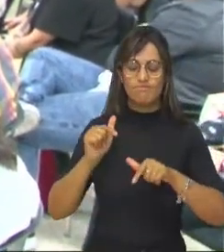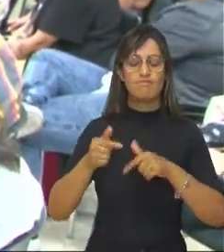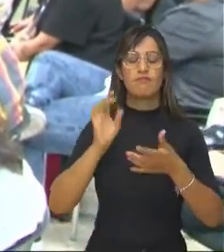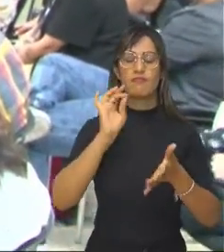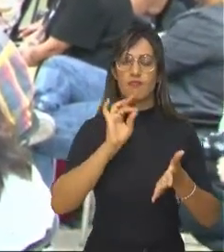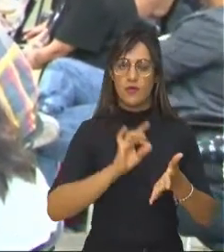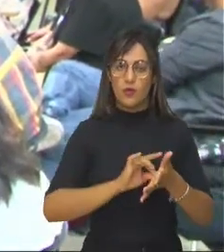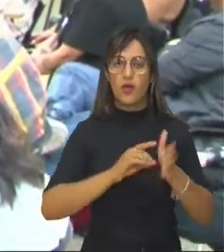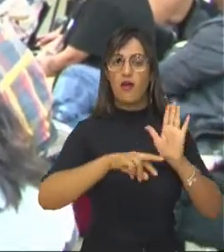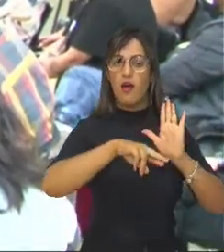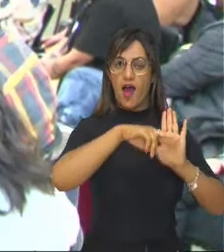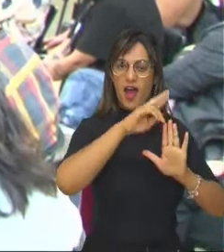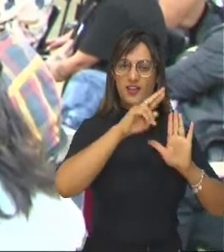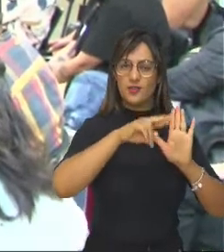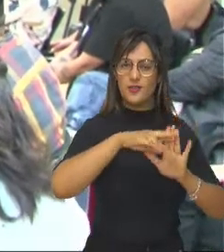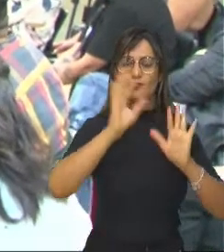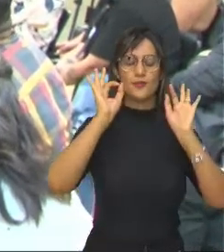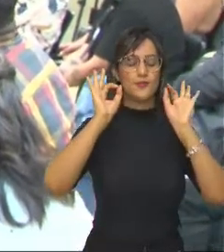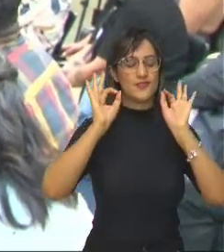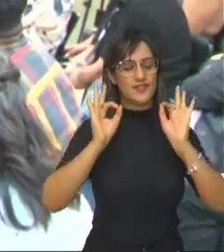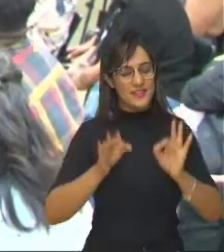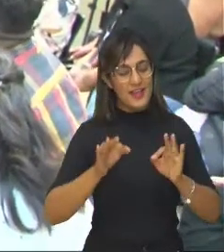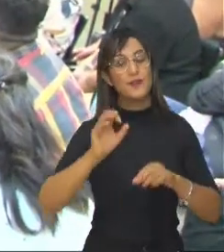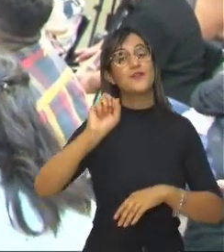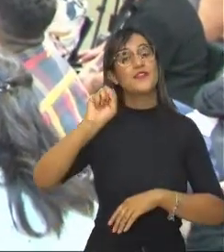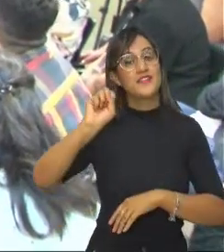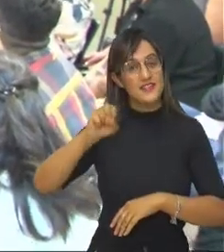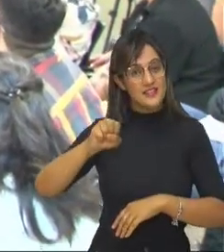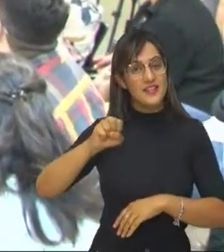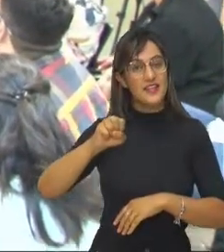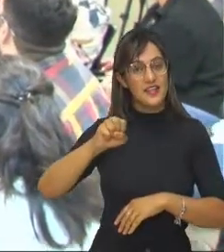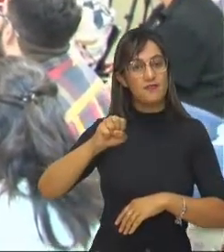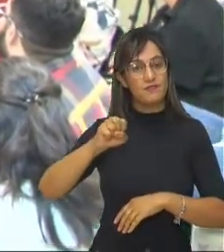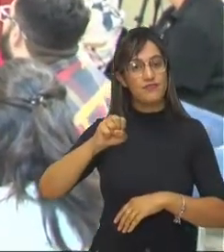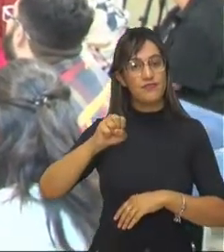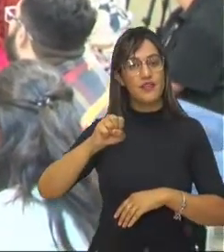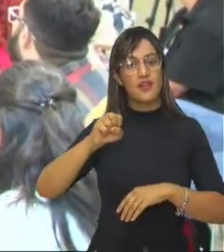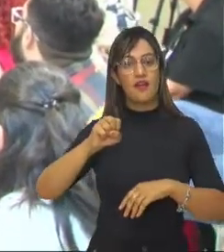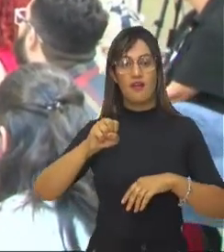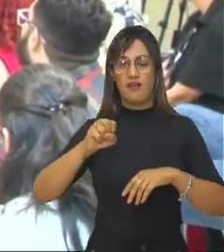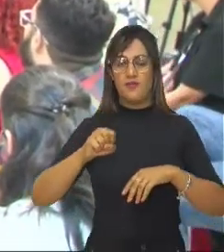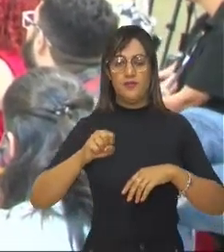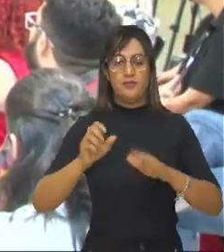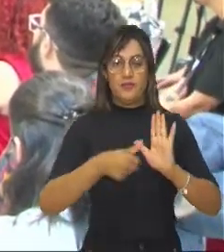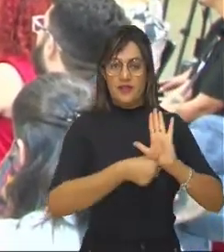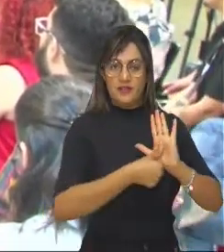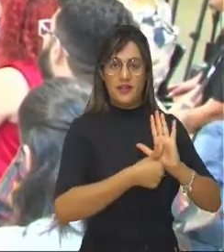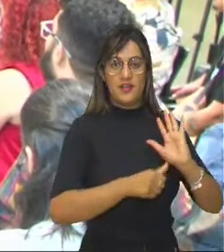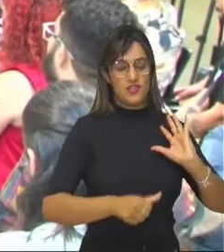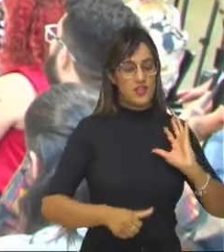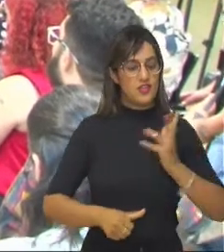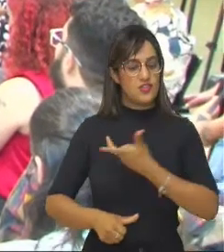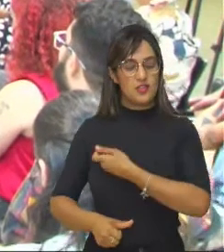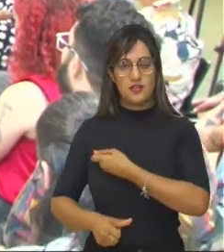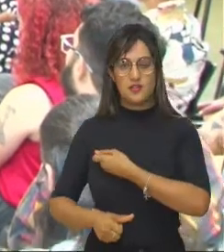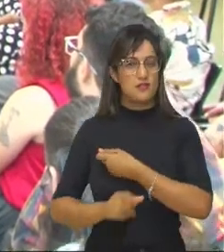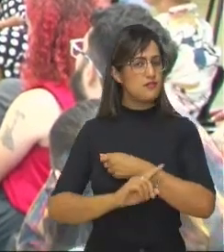resolução deu certo. Sim, as identidades trans não são